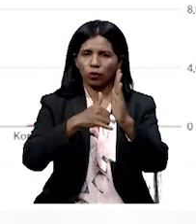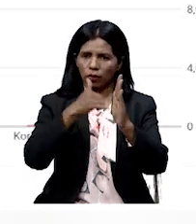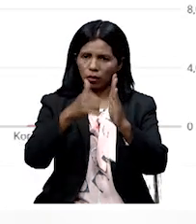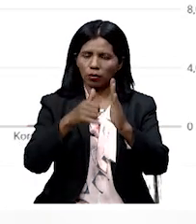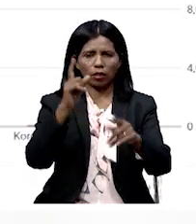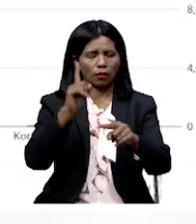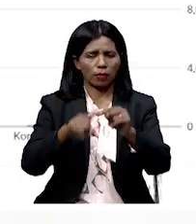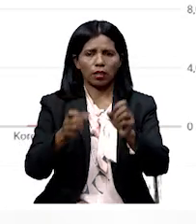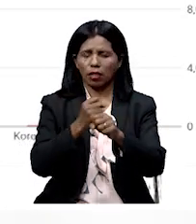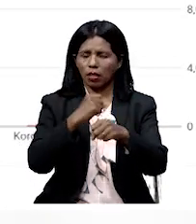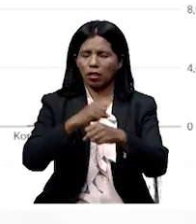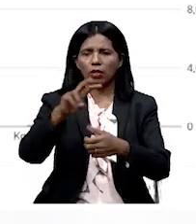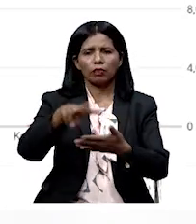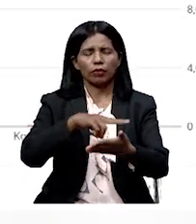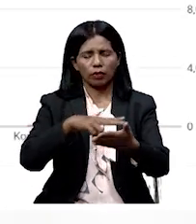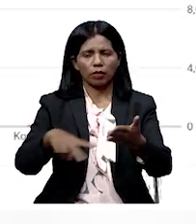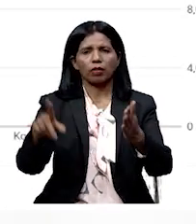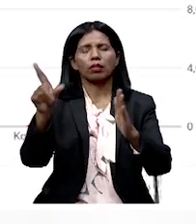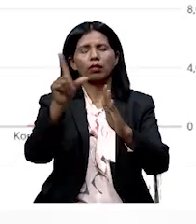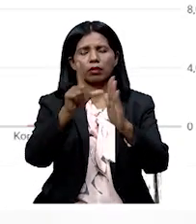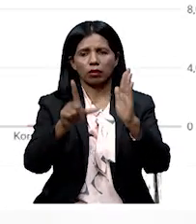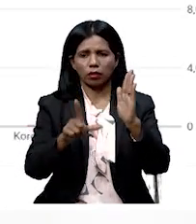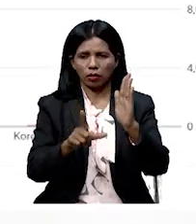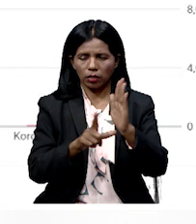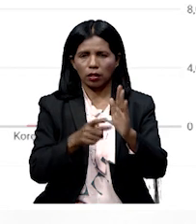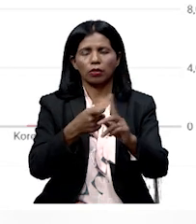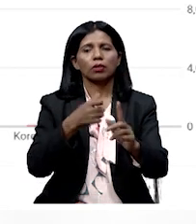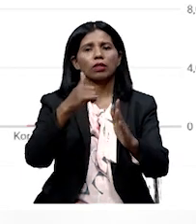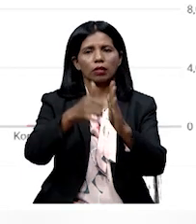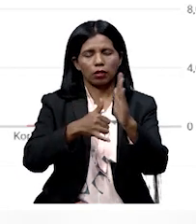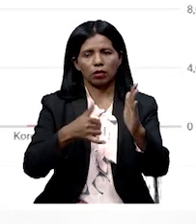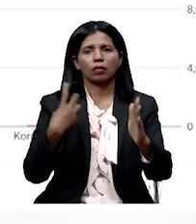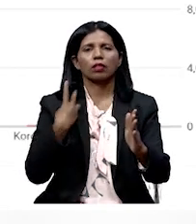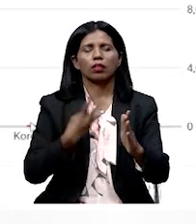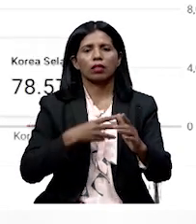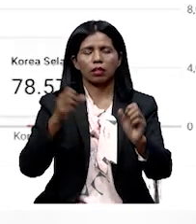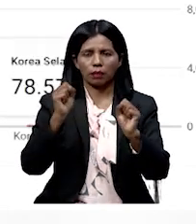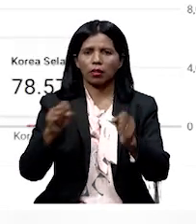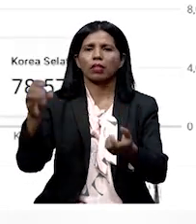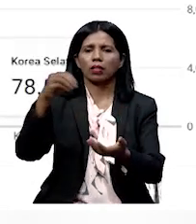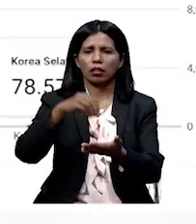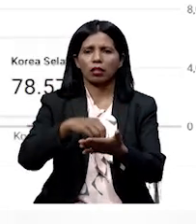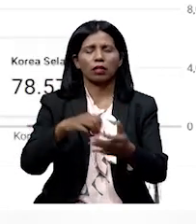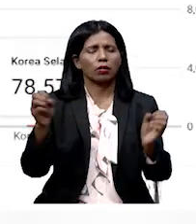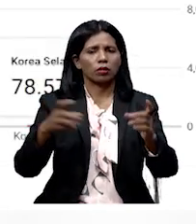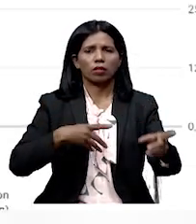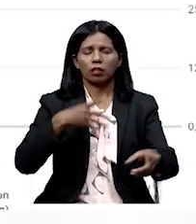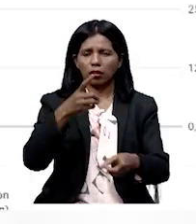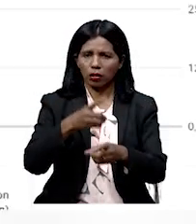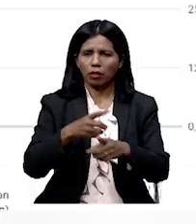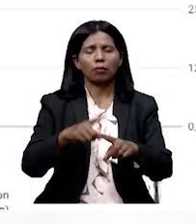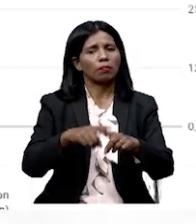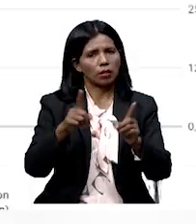viola lei sira kona ba direito propriedade ya tu garantemos laos de direito propriedade mai